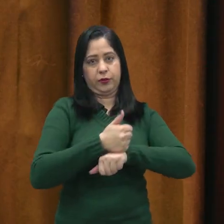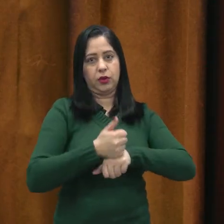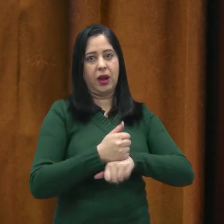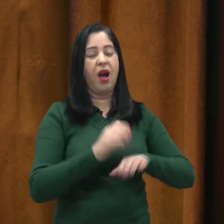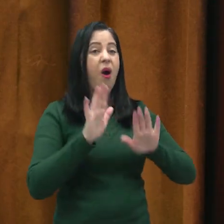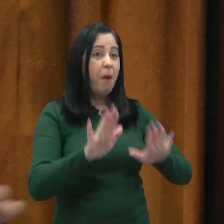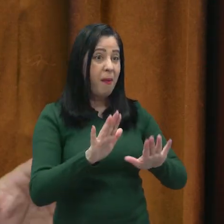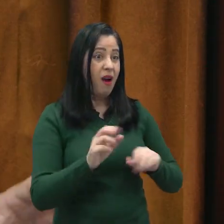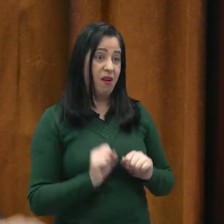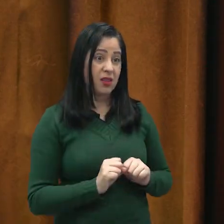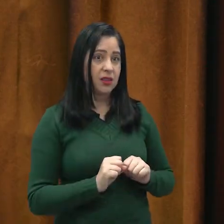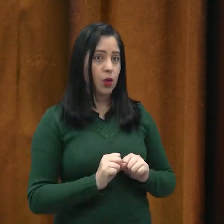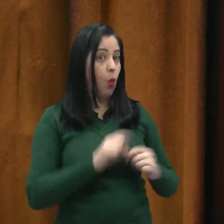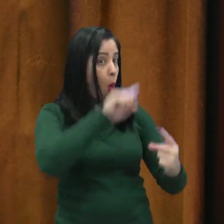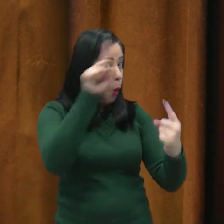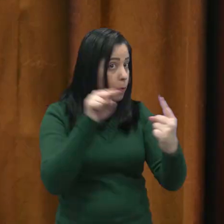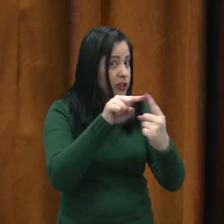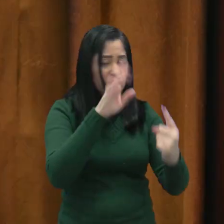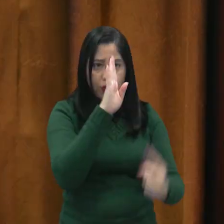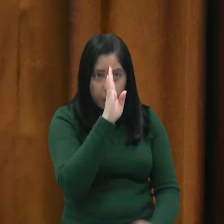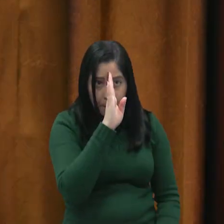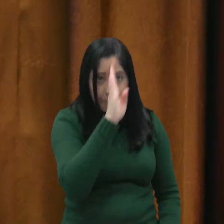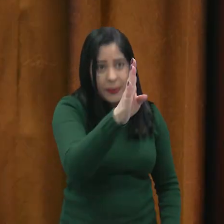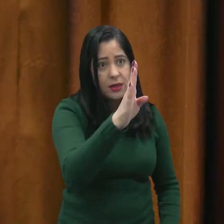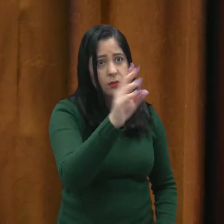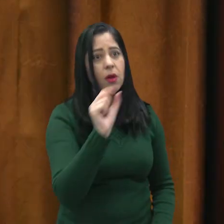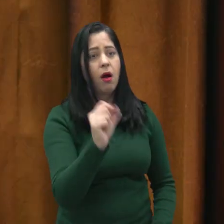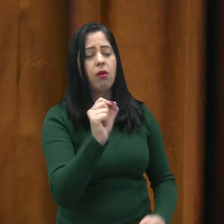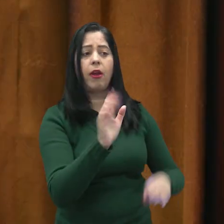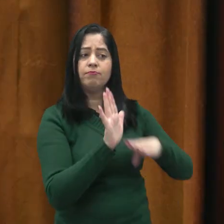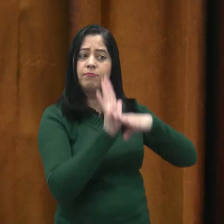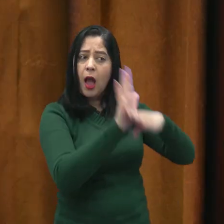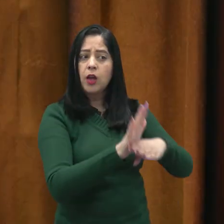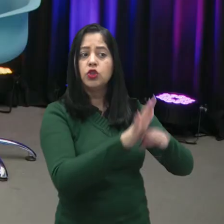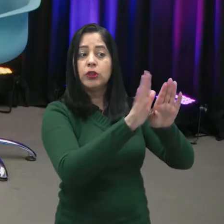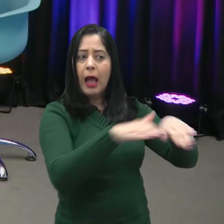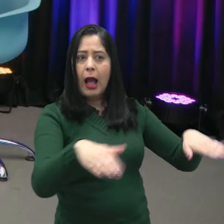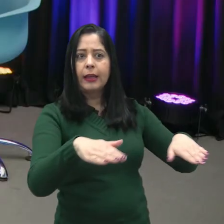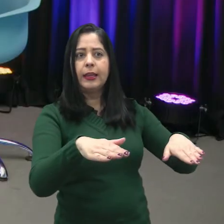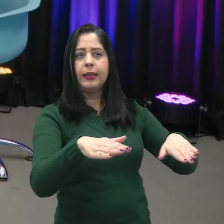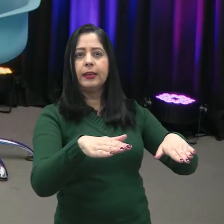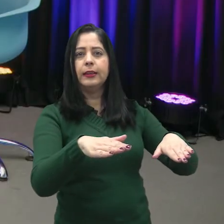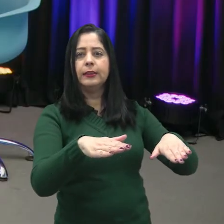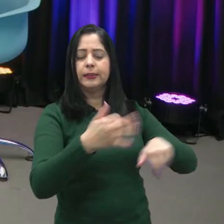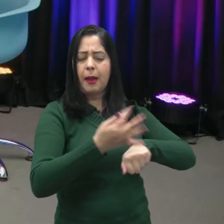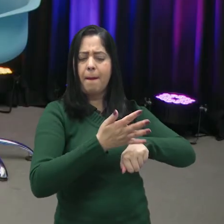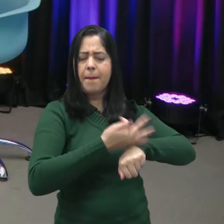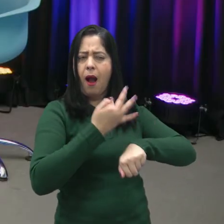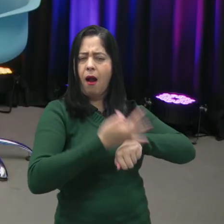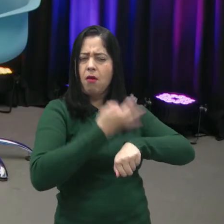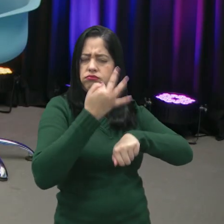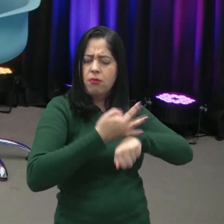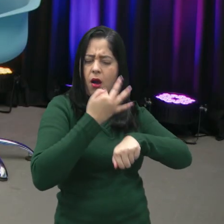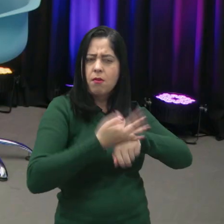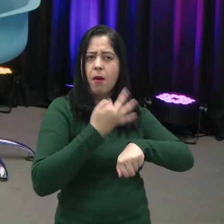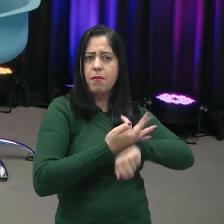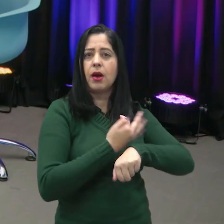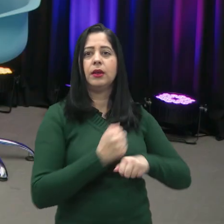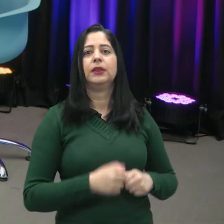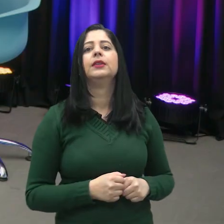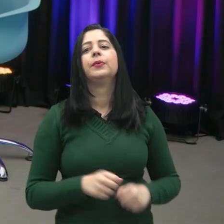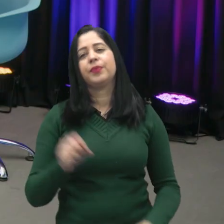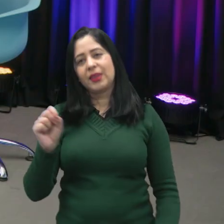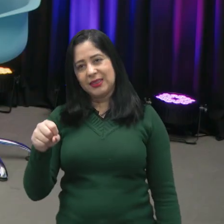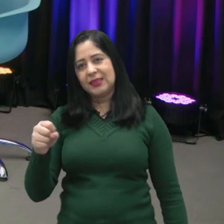para o alto rendimento. Se acontecer, sim, legal, de estar aproveitando. Senão... E é aí que a gente entra no tema do nosso bate-papo hoje,